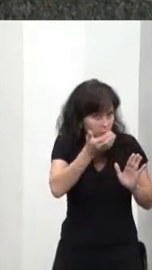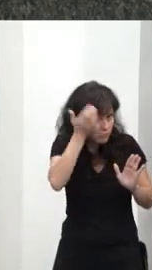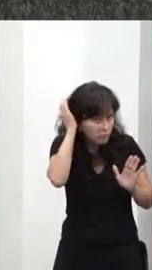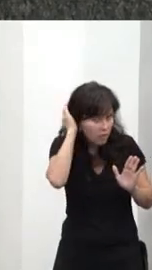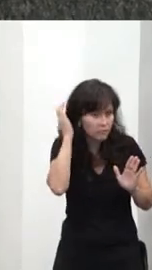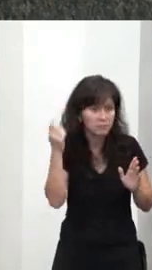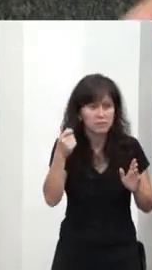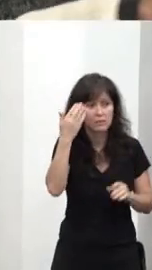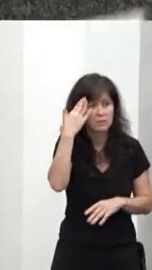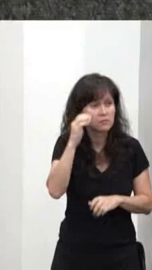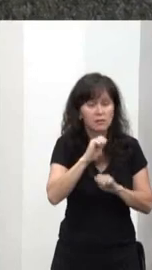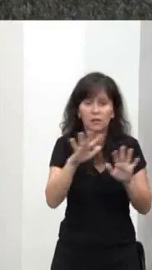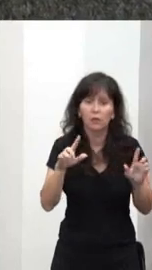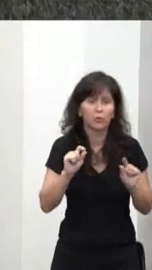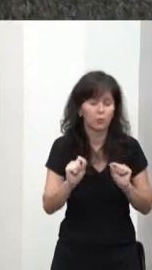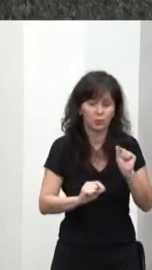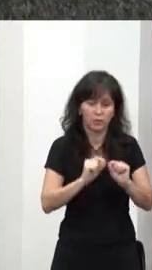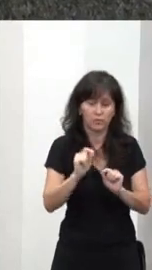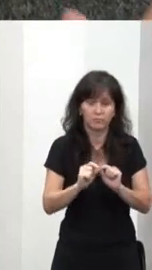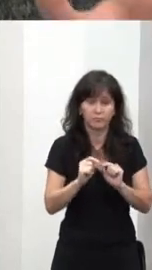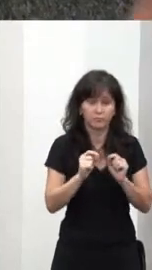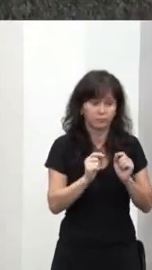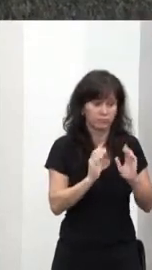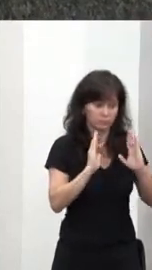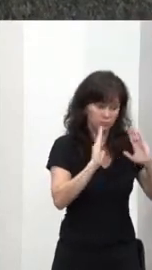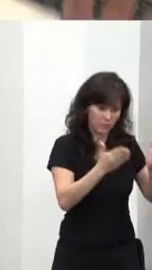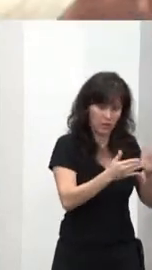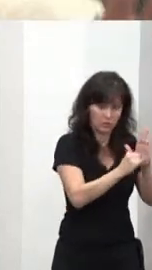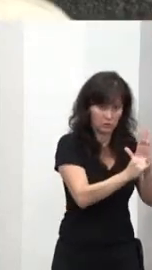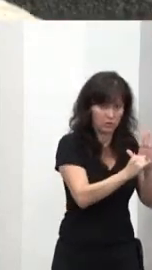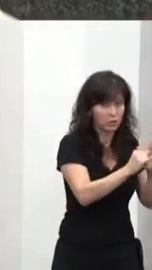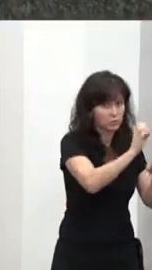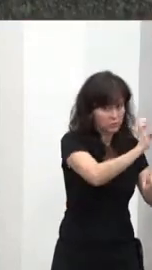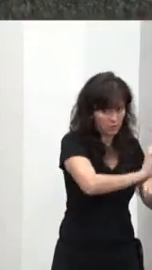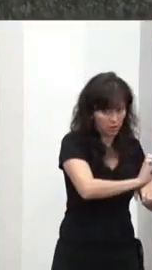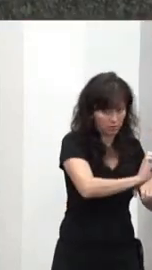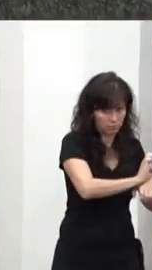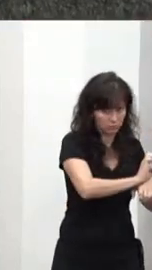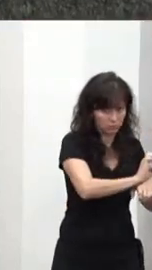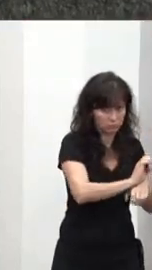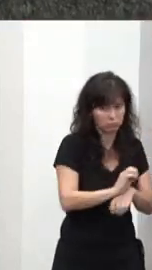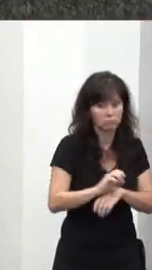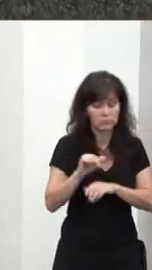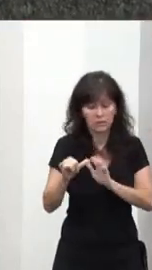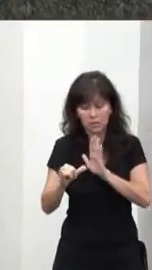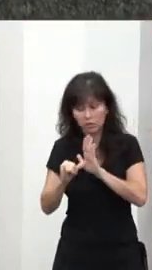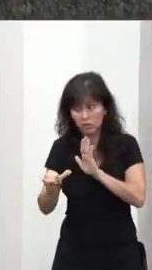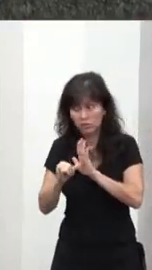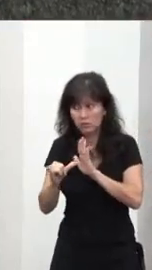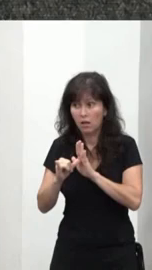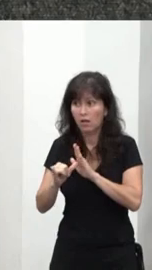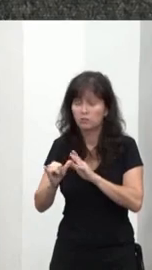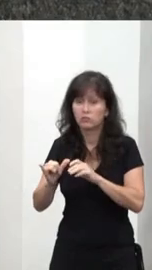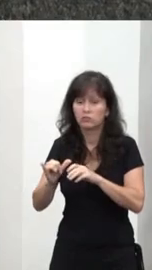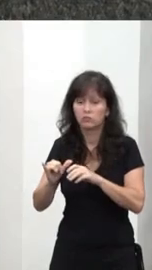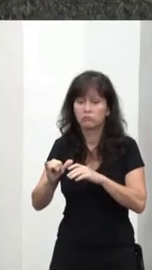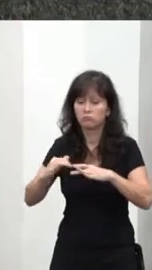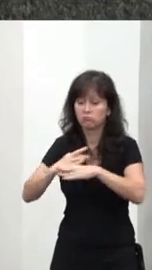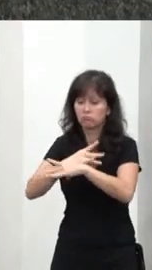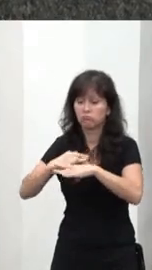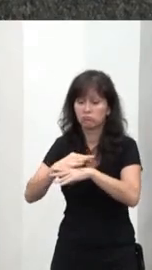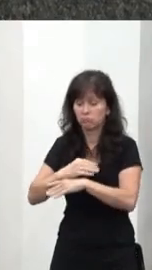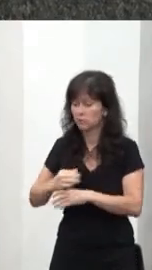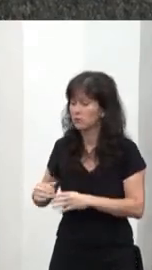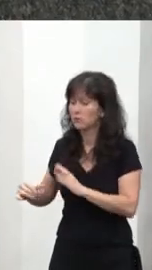muito bem olha uma coisa o edital do Estado outra coisa são eleitais de capitais de grandes cidade outra coisa vai estar de pequena cidade